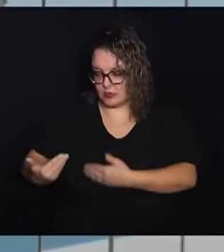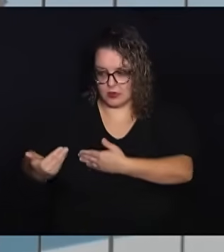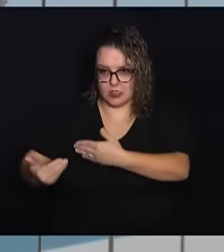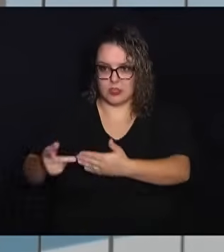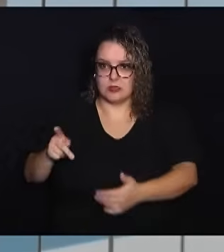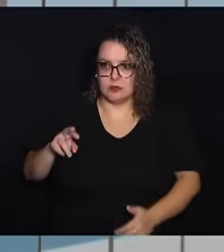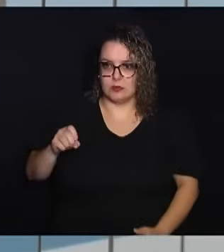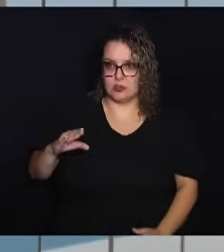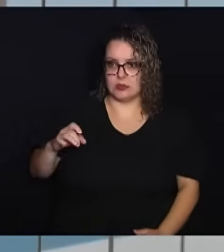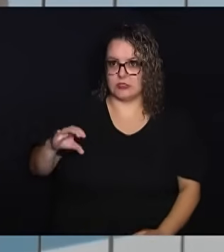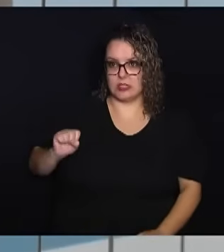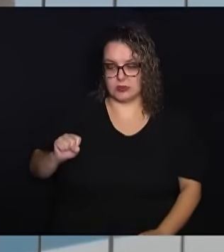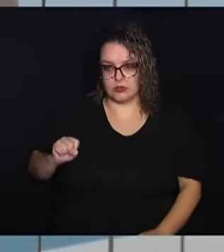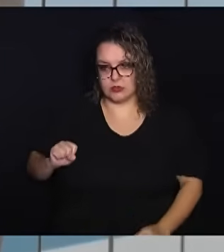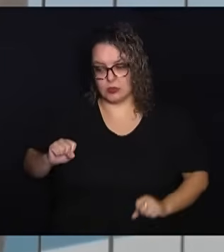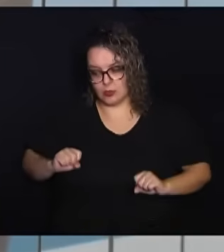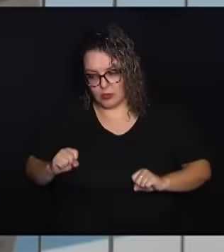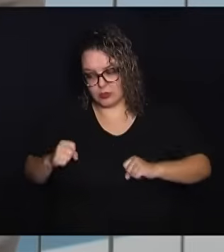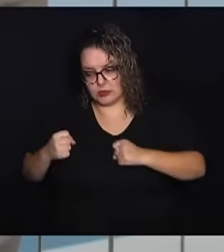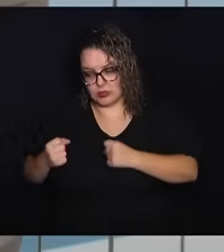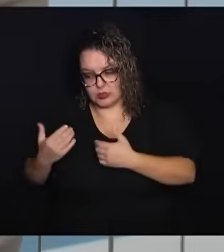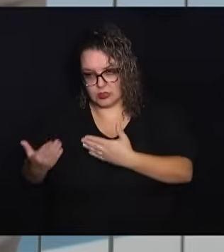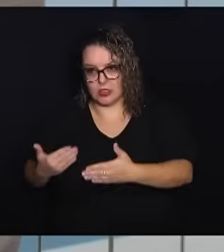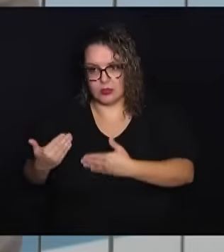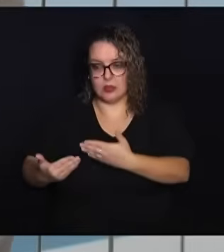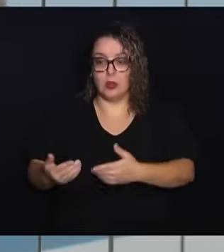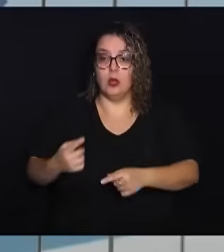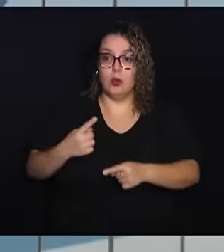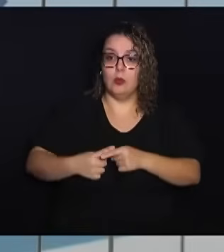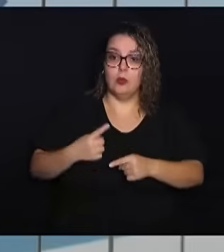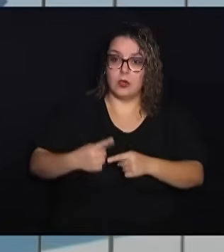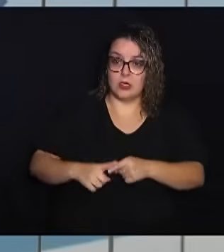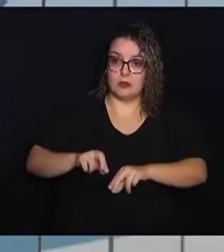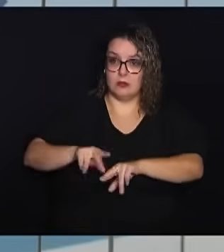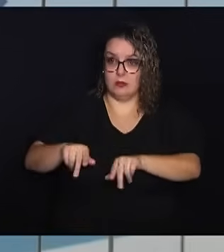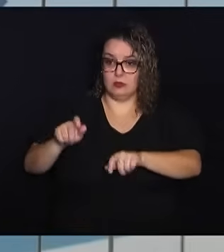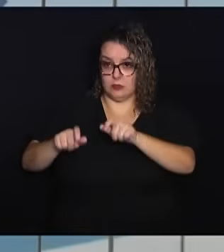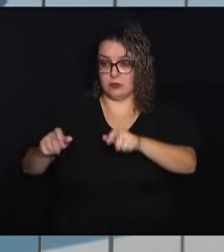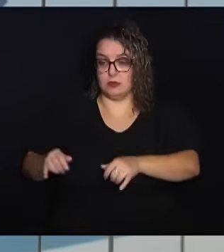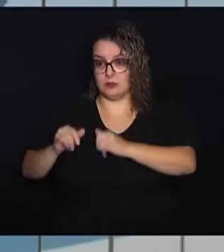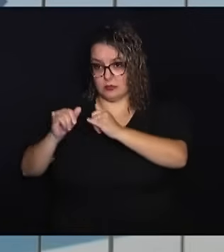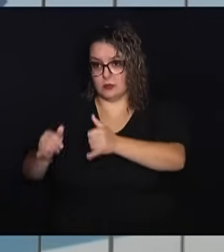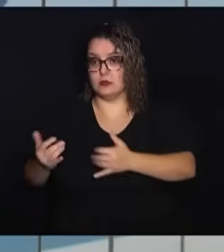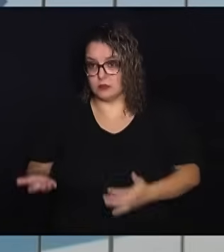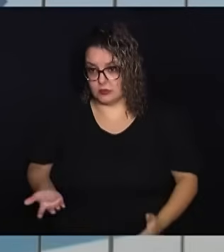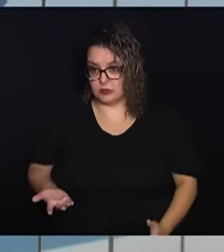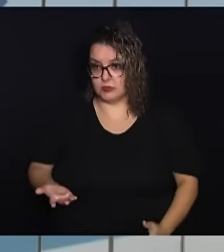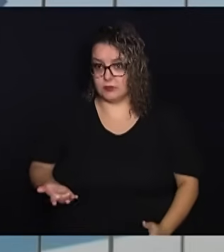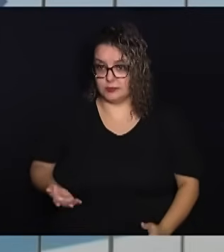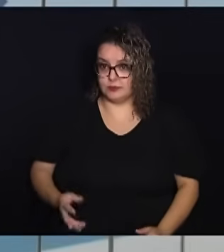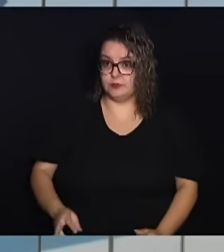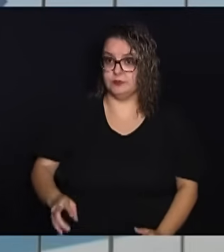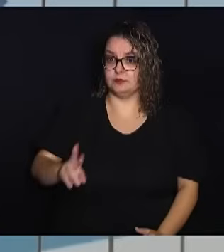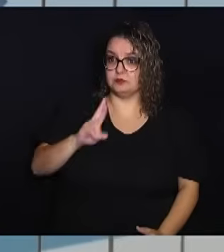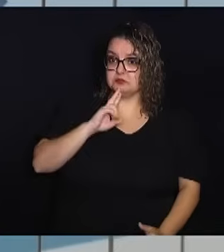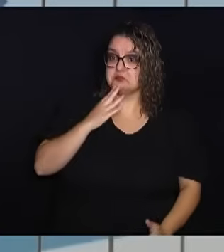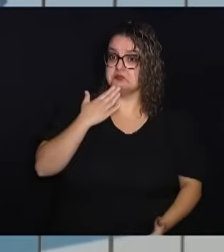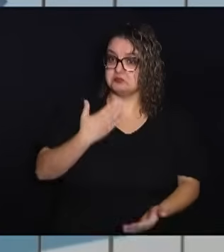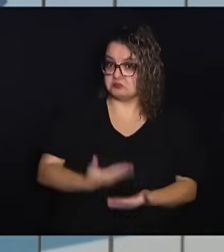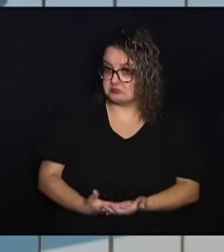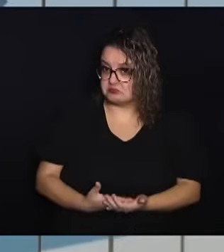tudo mais, porque mesmo assim muitas pessoas desistem, né? E a resposta ali me